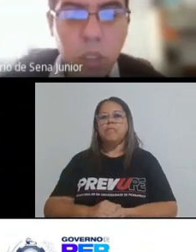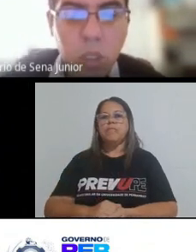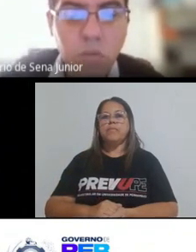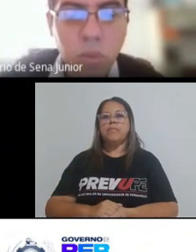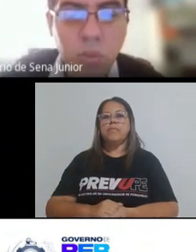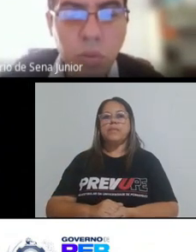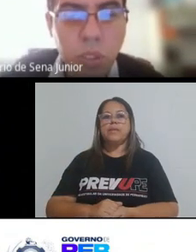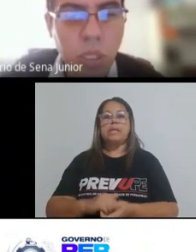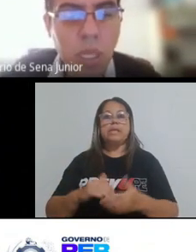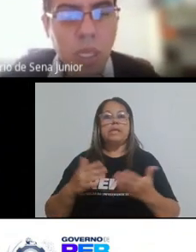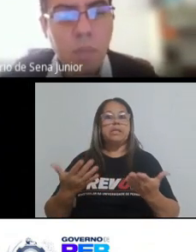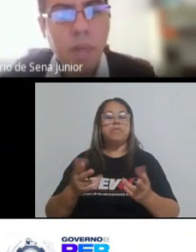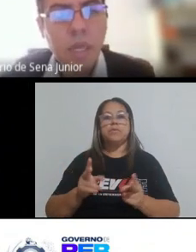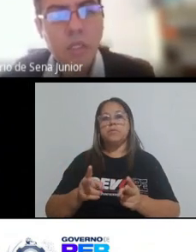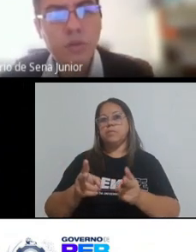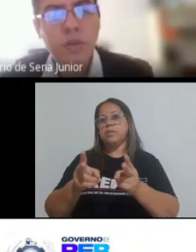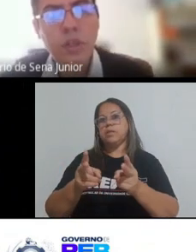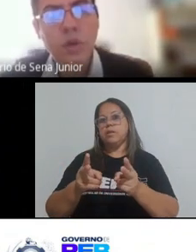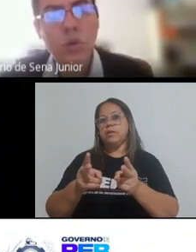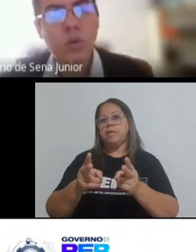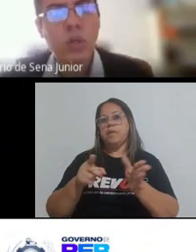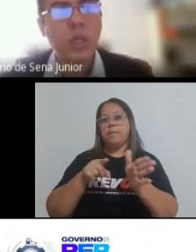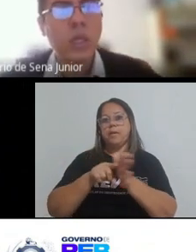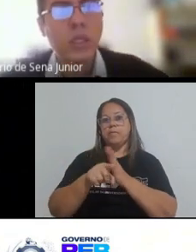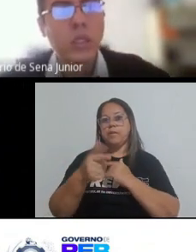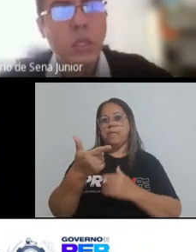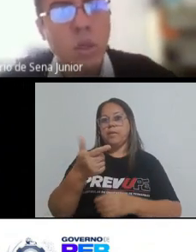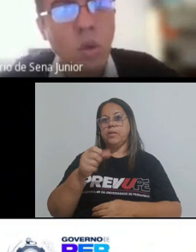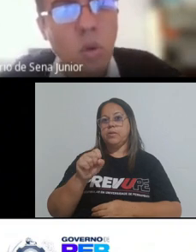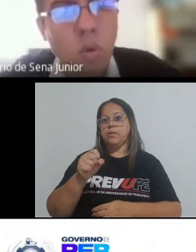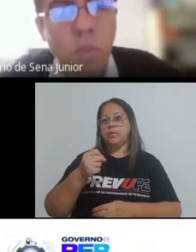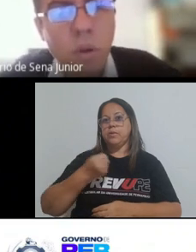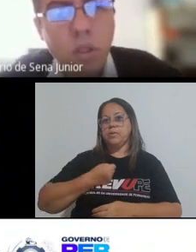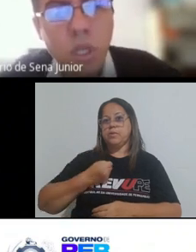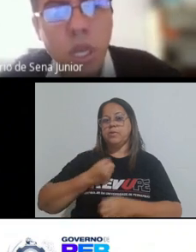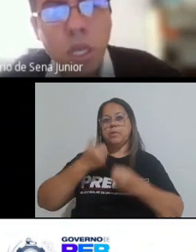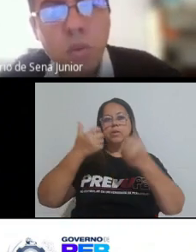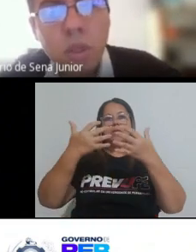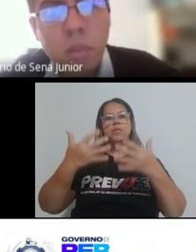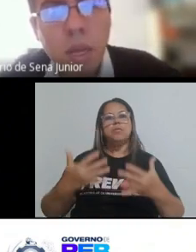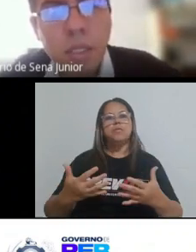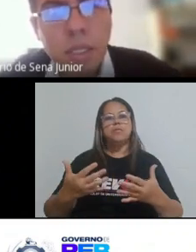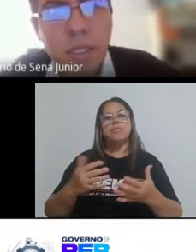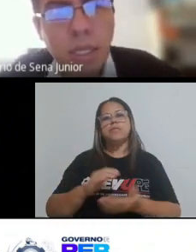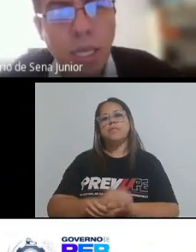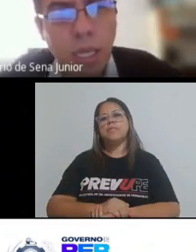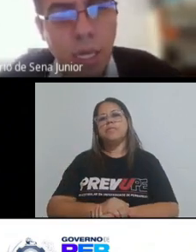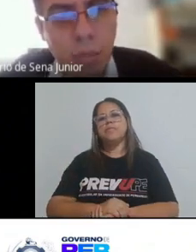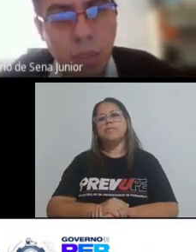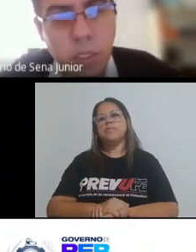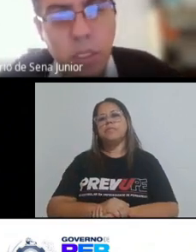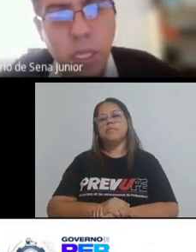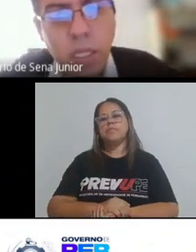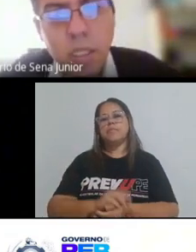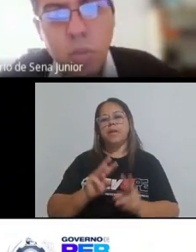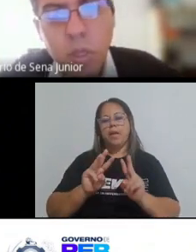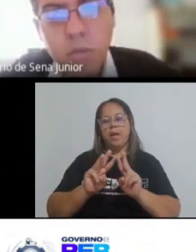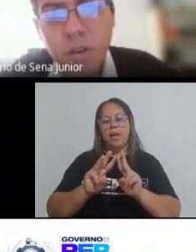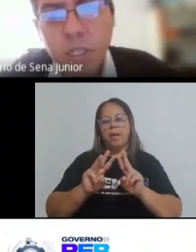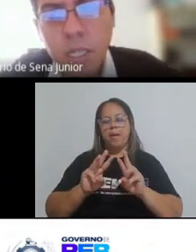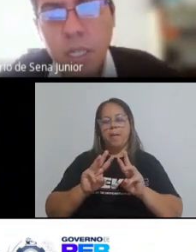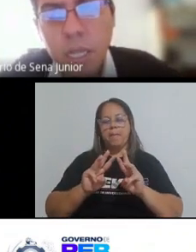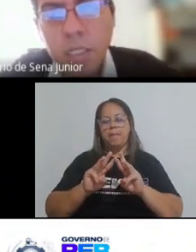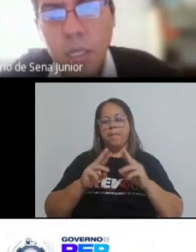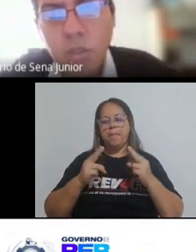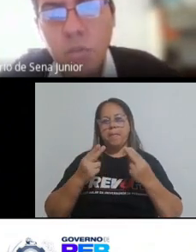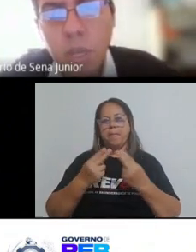Então vamos prosseguir aqui para a questão 28, que diz, um projeto de massa 100 gramas tem inicialmente